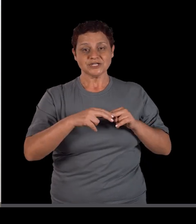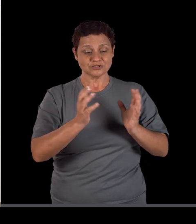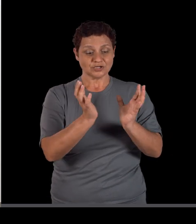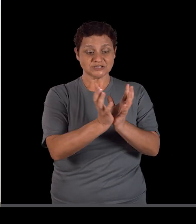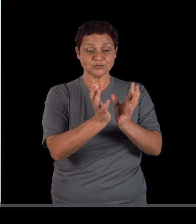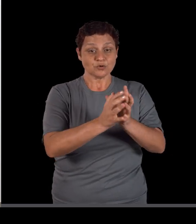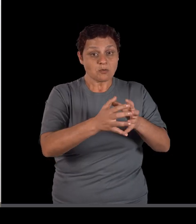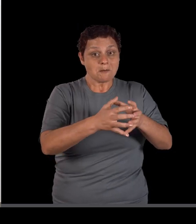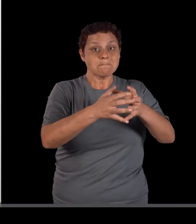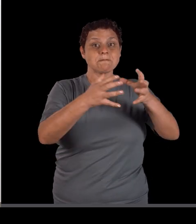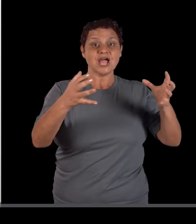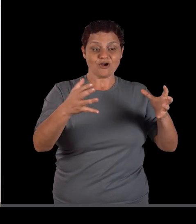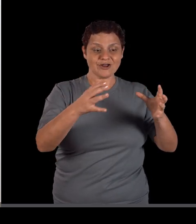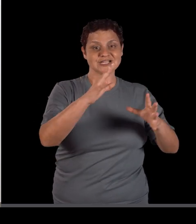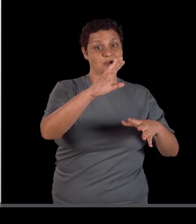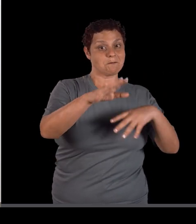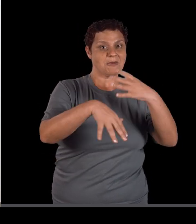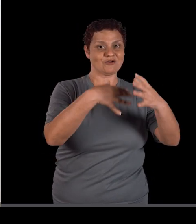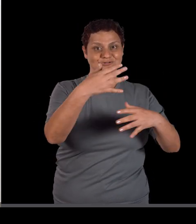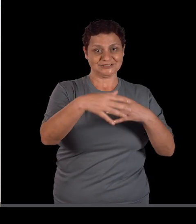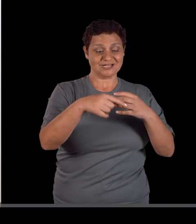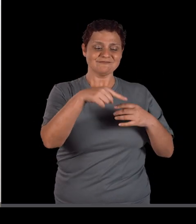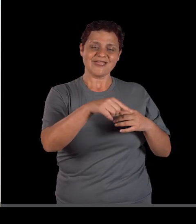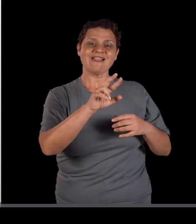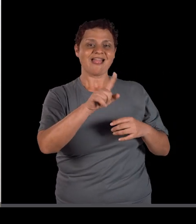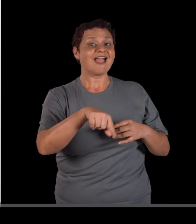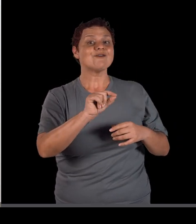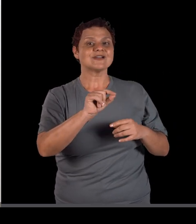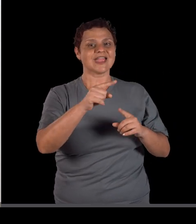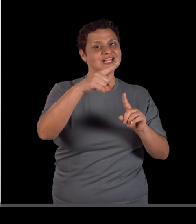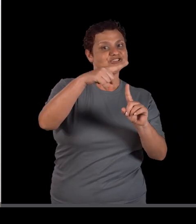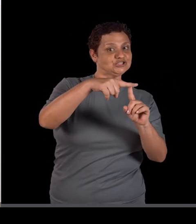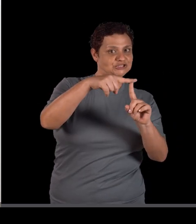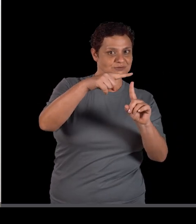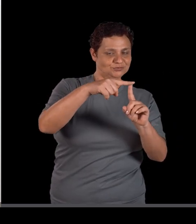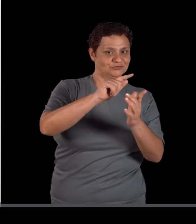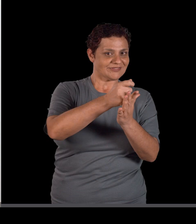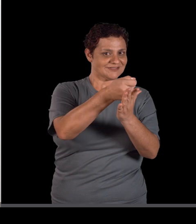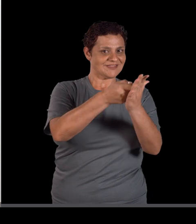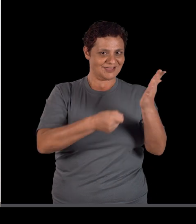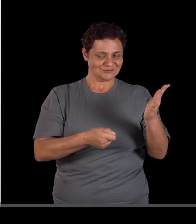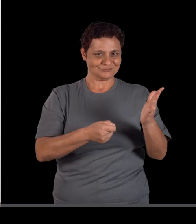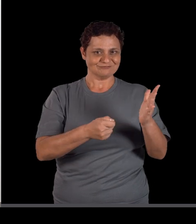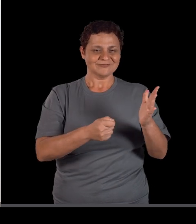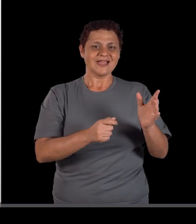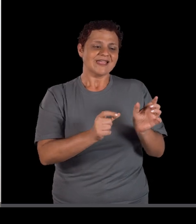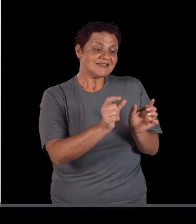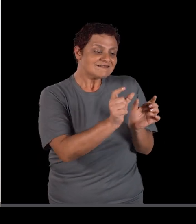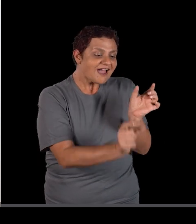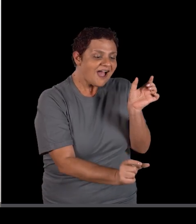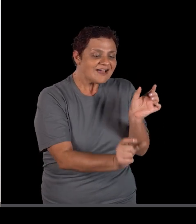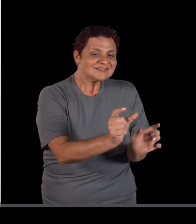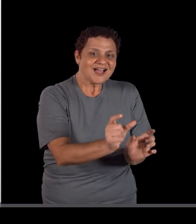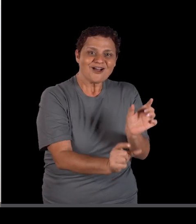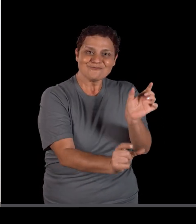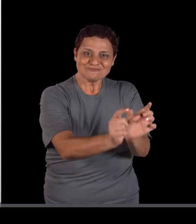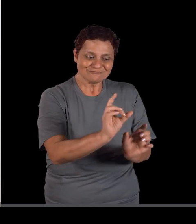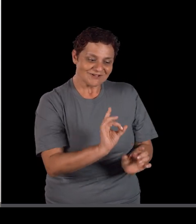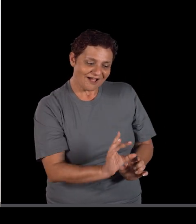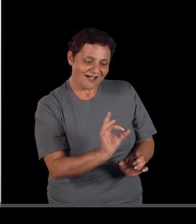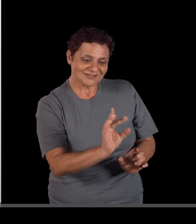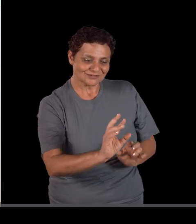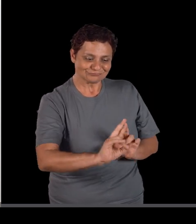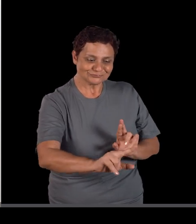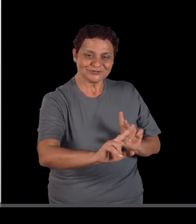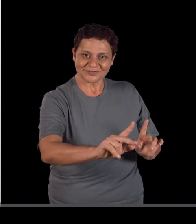temos, então, o grande grupo dos bagunceiros, vamos pensar aí na tipologia textual, e os bagunceirinhos dentro